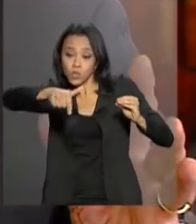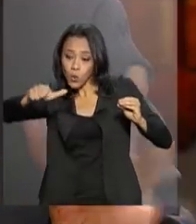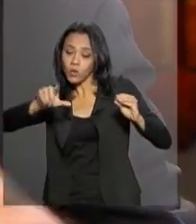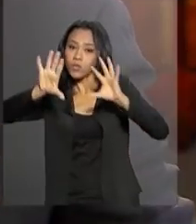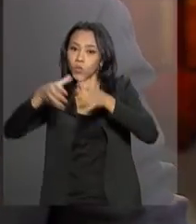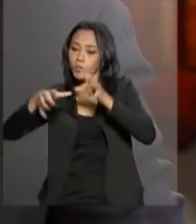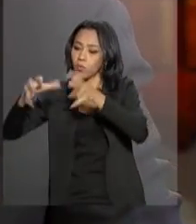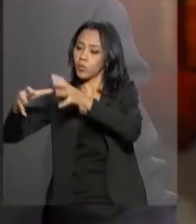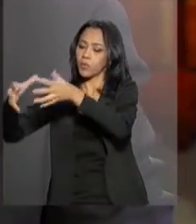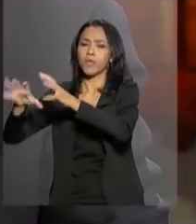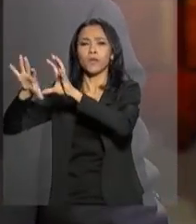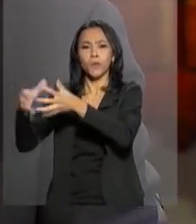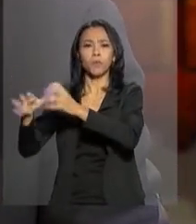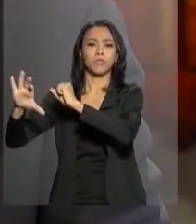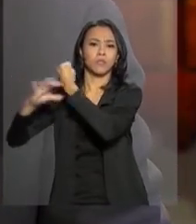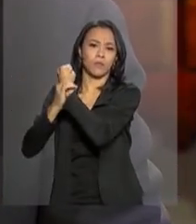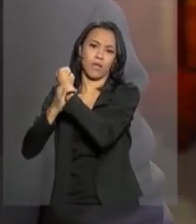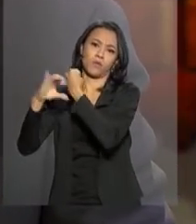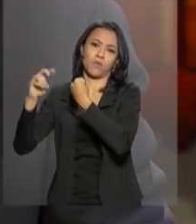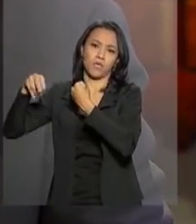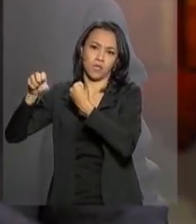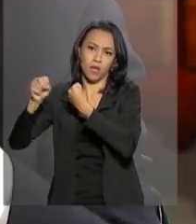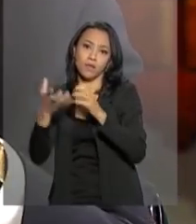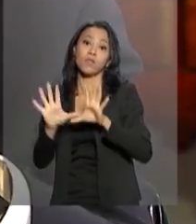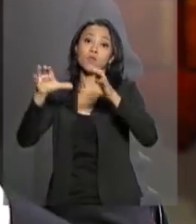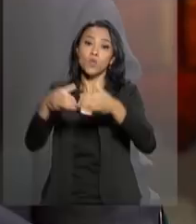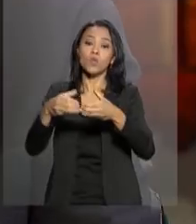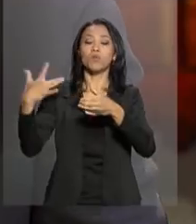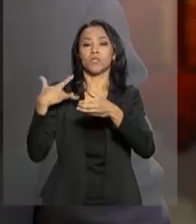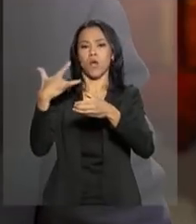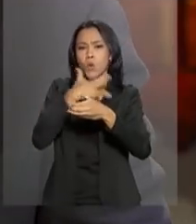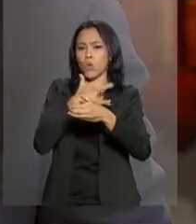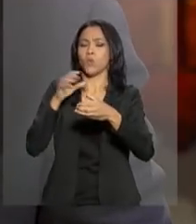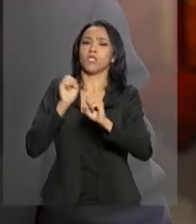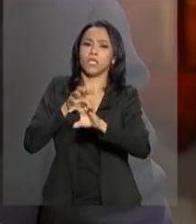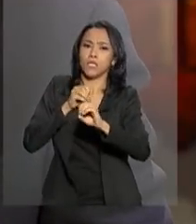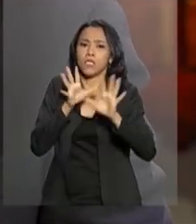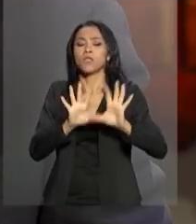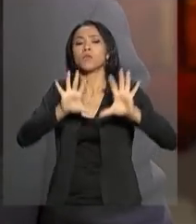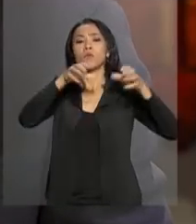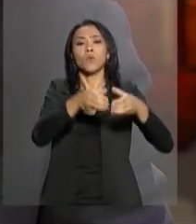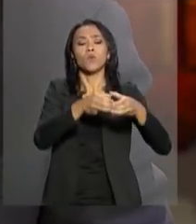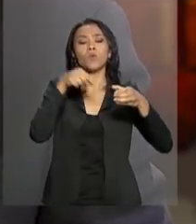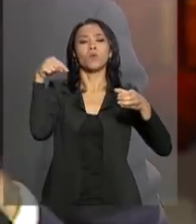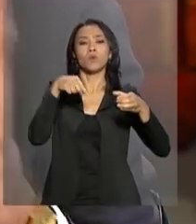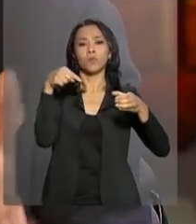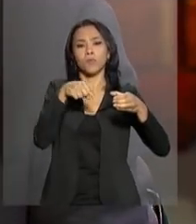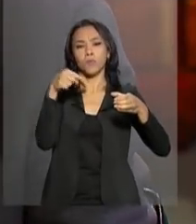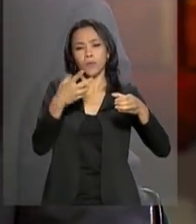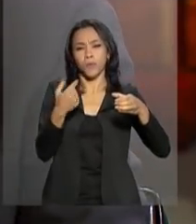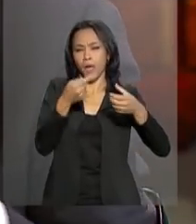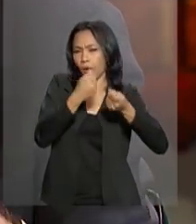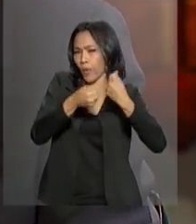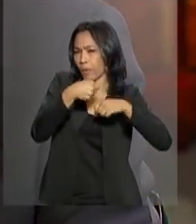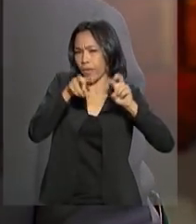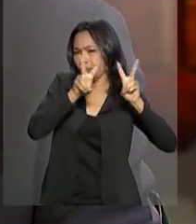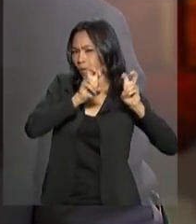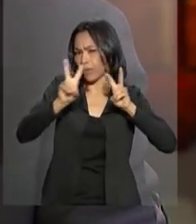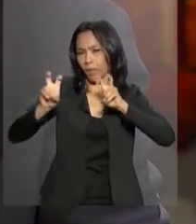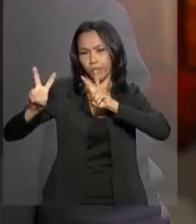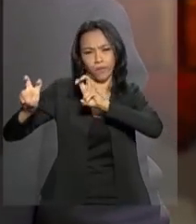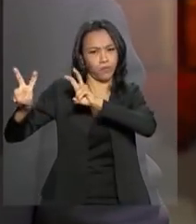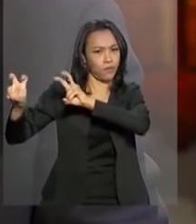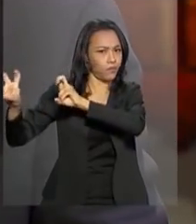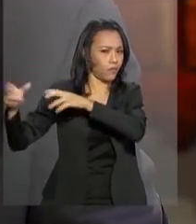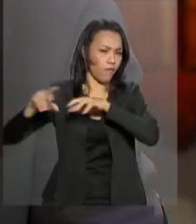não é? Comissão de Seguridade Social, Comissão de Educação, Saúde, Comissão sobre Economia, enfim, as mais